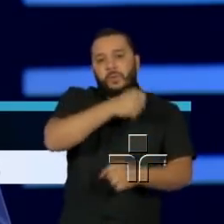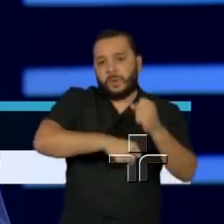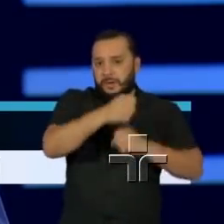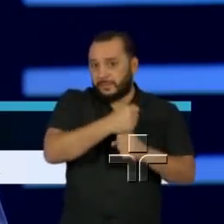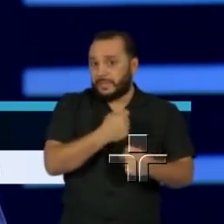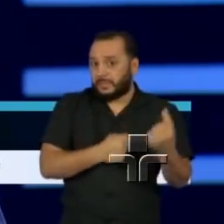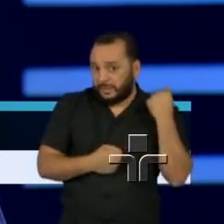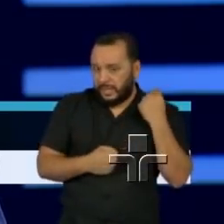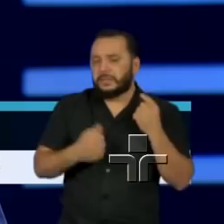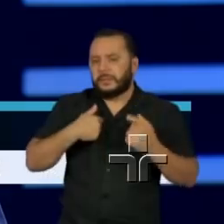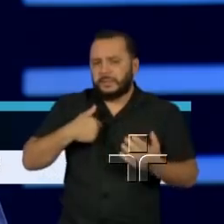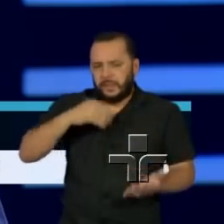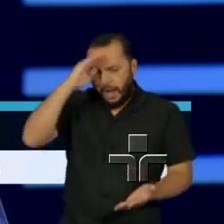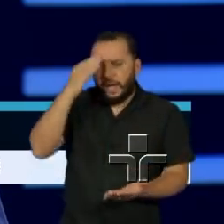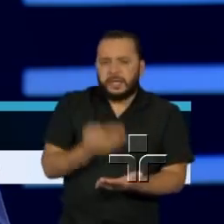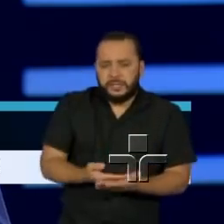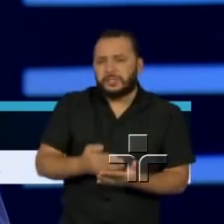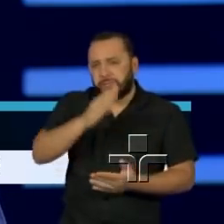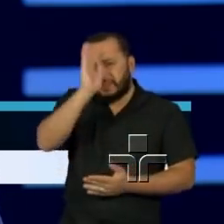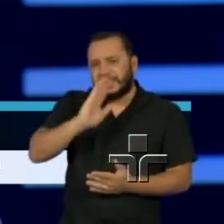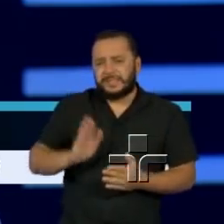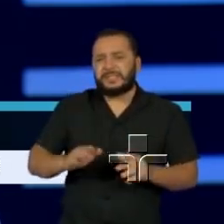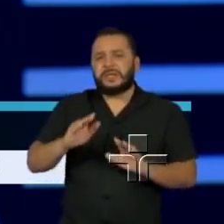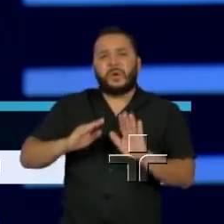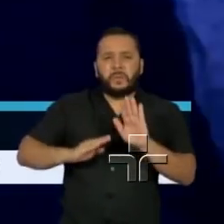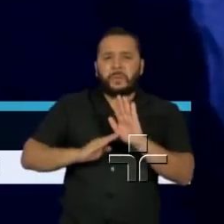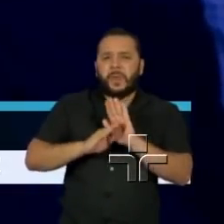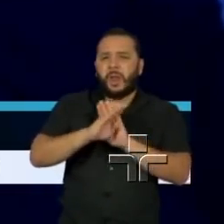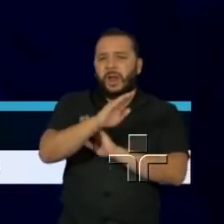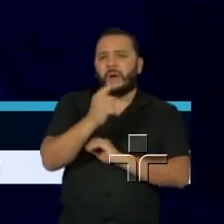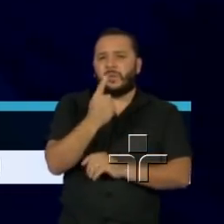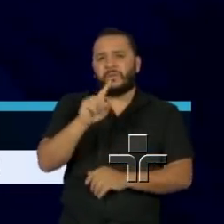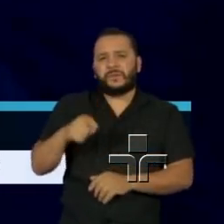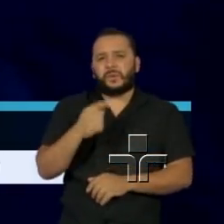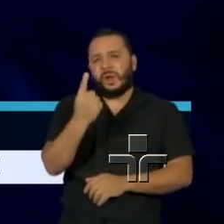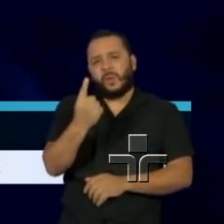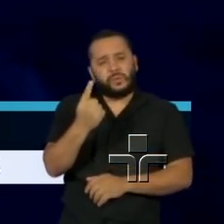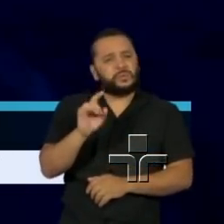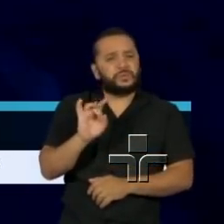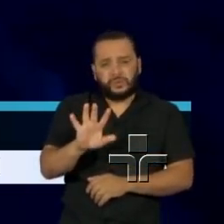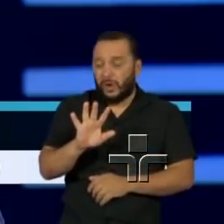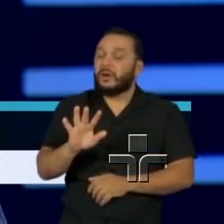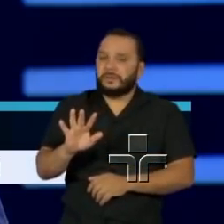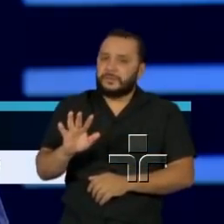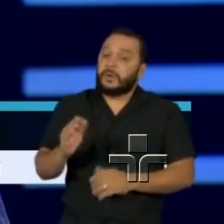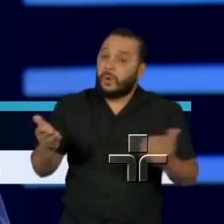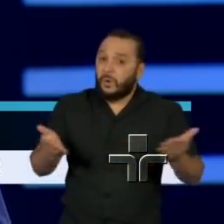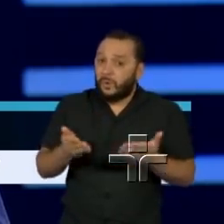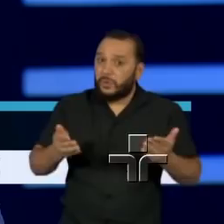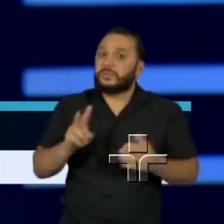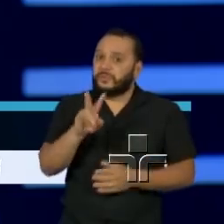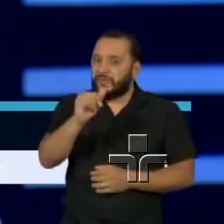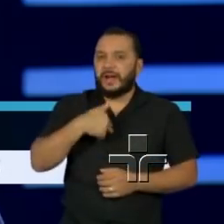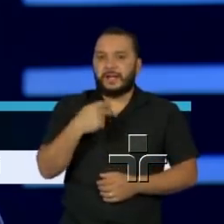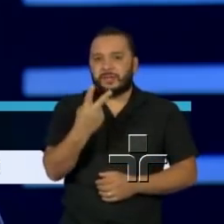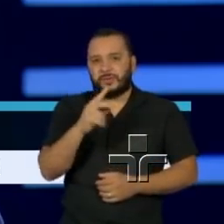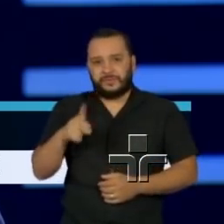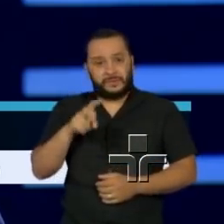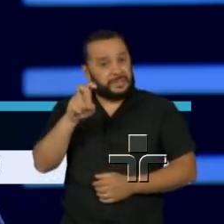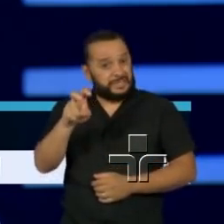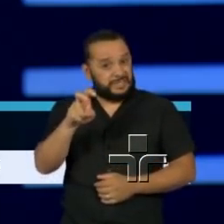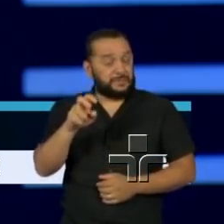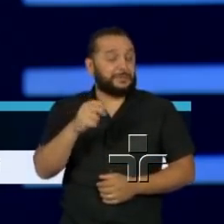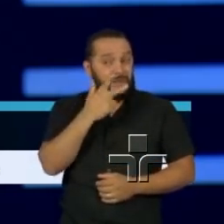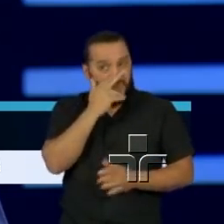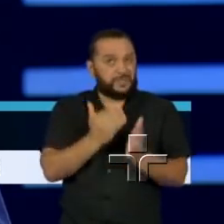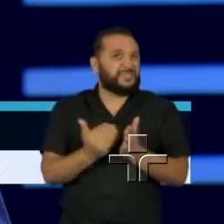acredita-se que o Brasil tenha crescido em 2019 em 1,1. Há uma estimativa de um crescimento esse ano de 2,5, que parece um certo